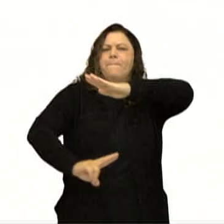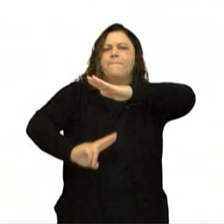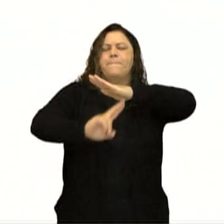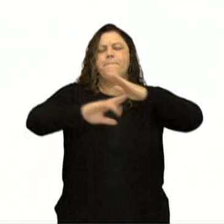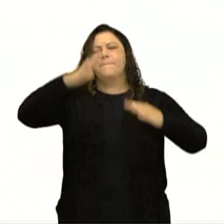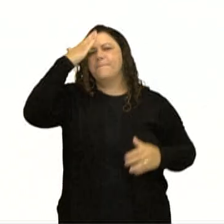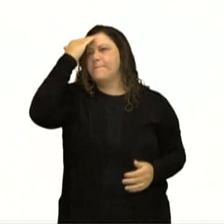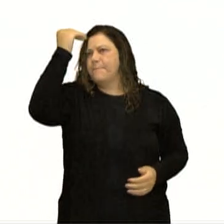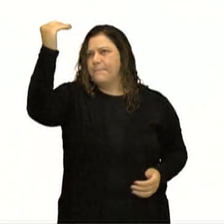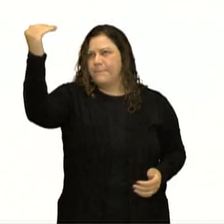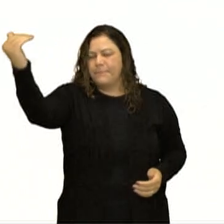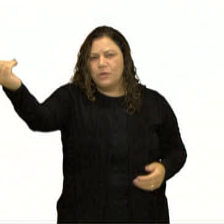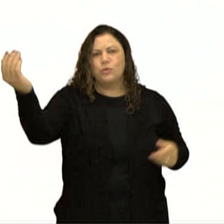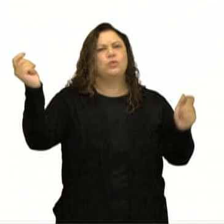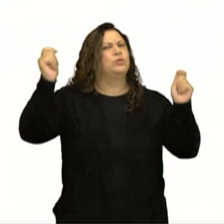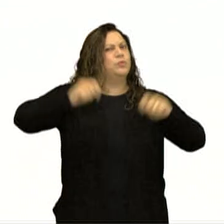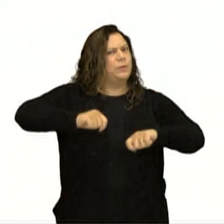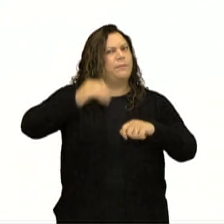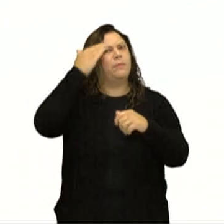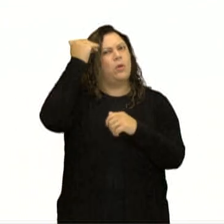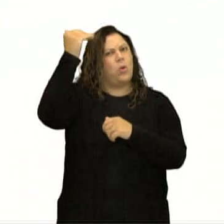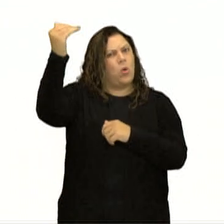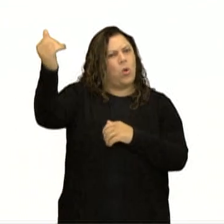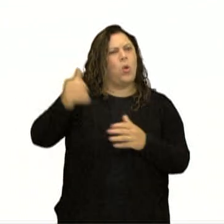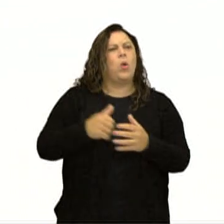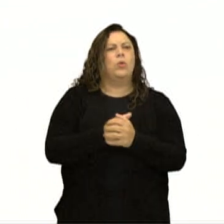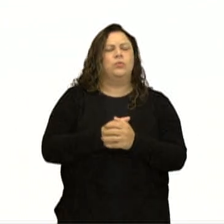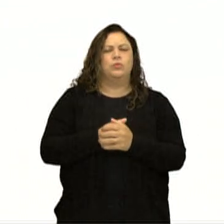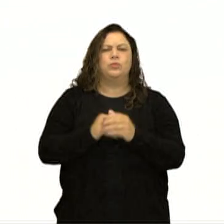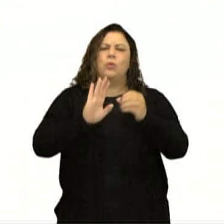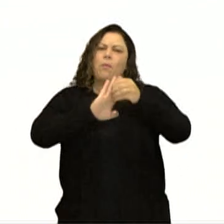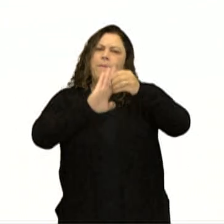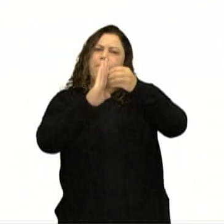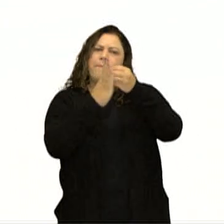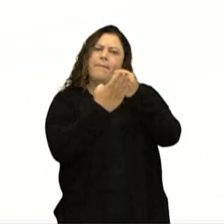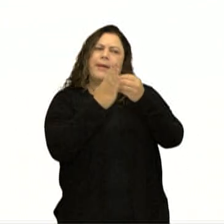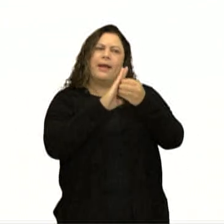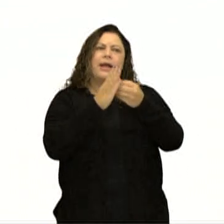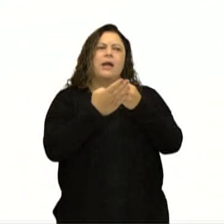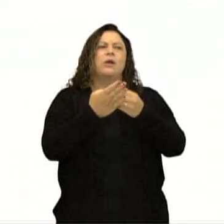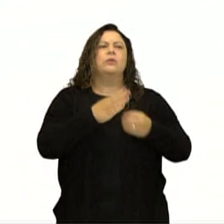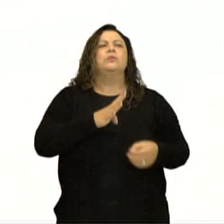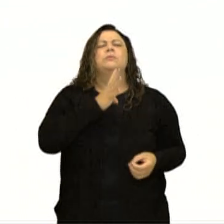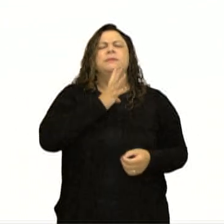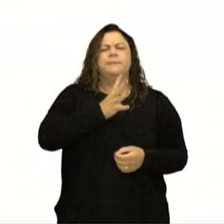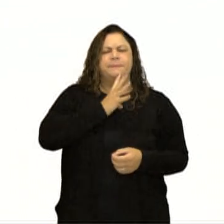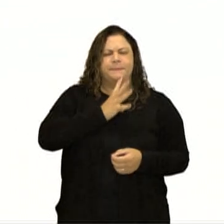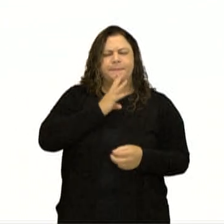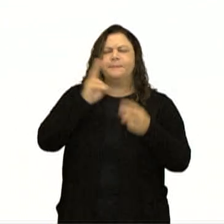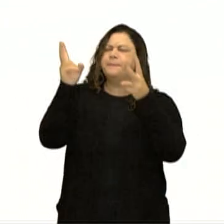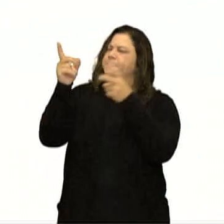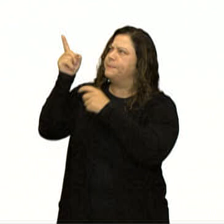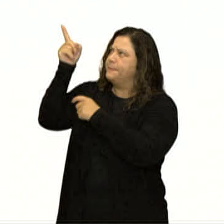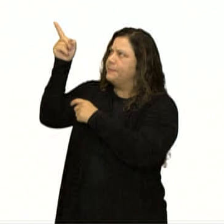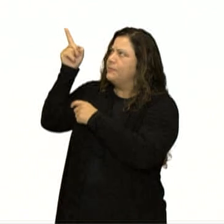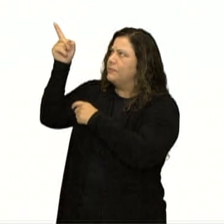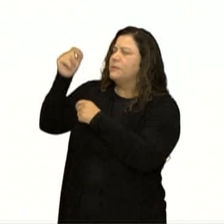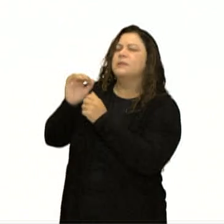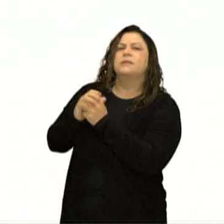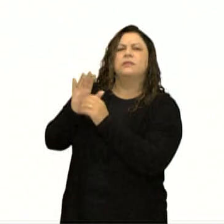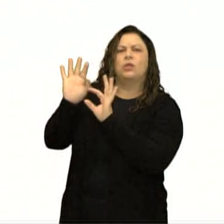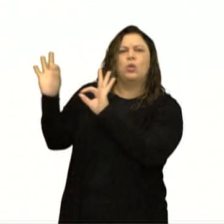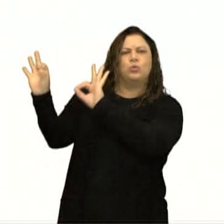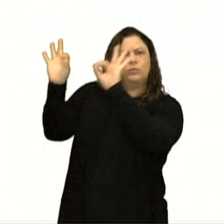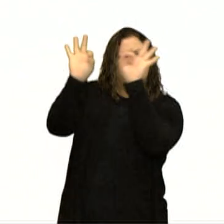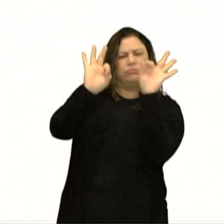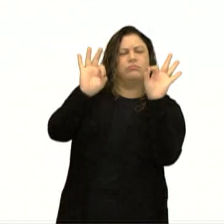ligar a ilha de Manhattan ao Brooklyn, um bairro também muito conhecido. Então, essa ponte você já deve ter visto em diversos